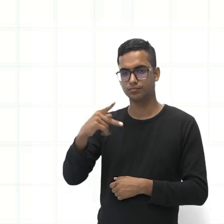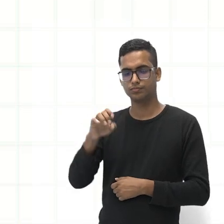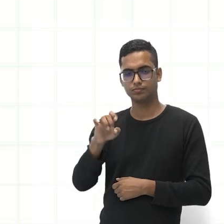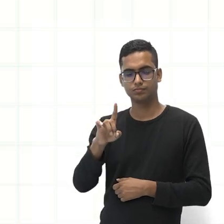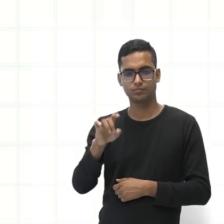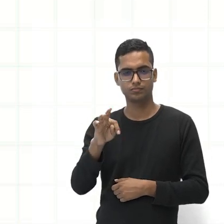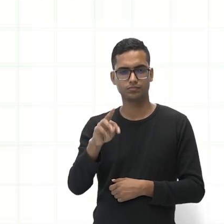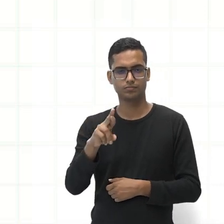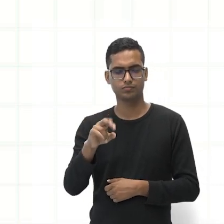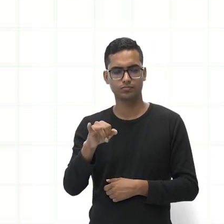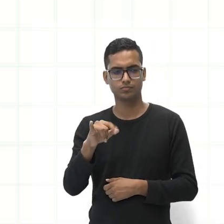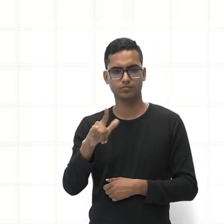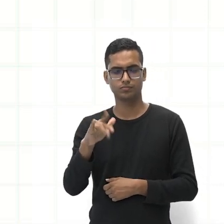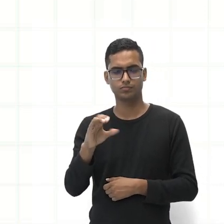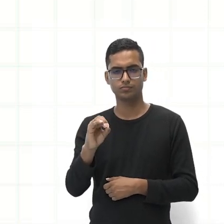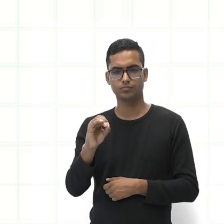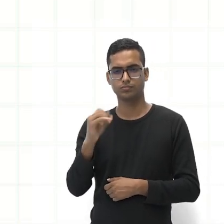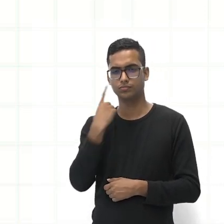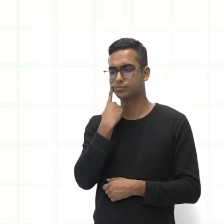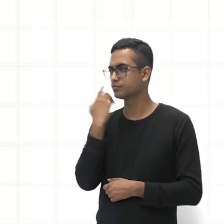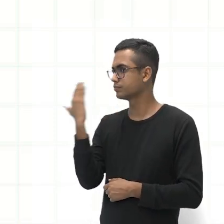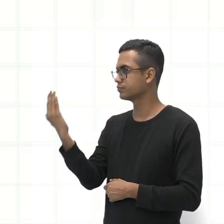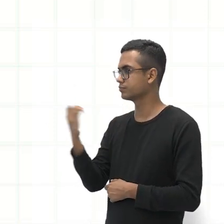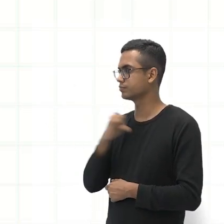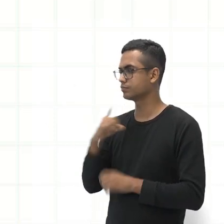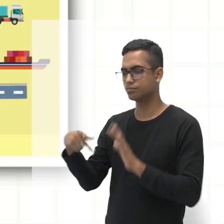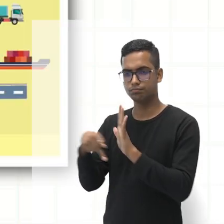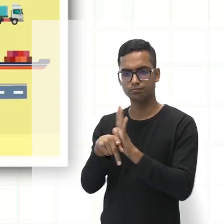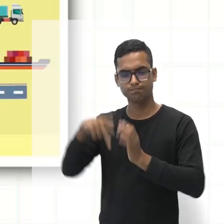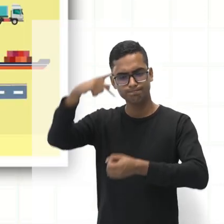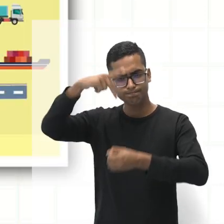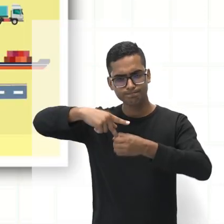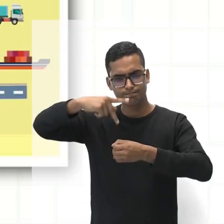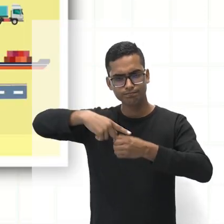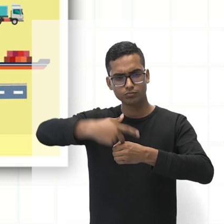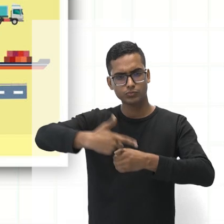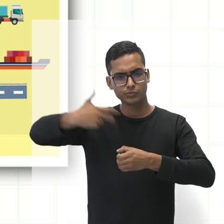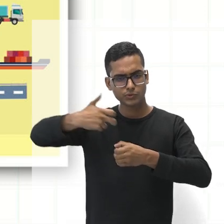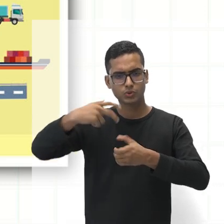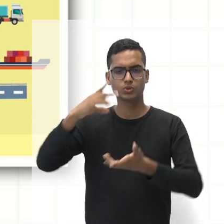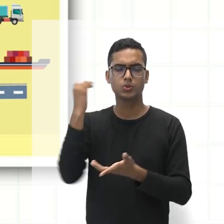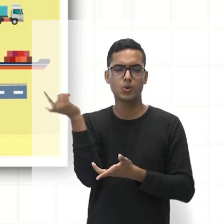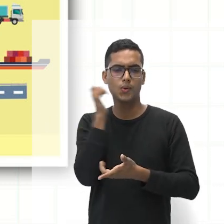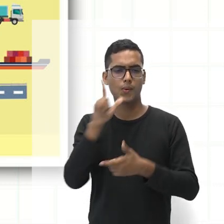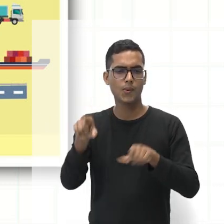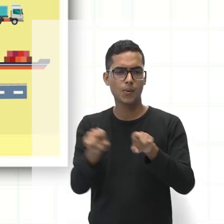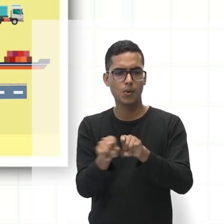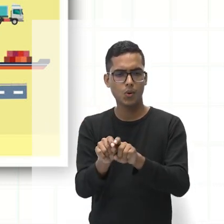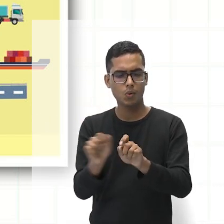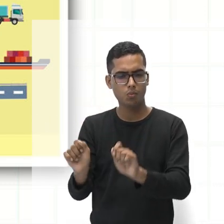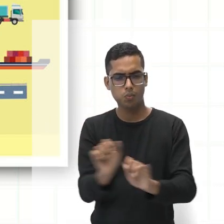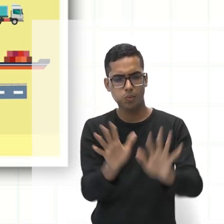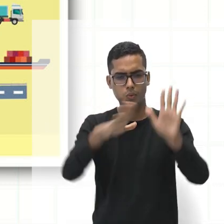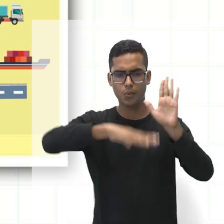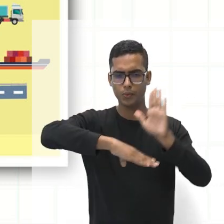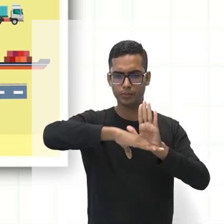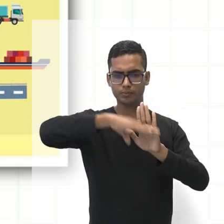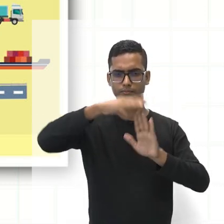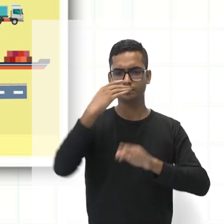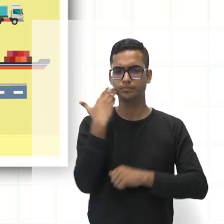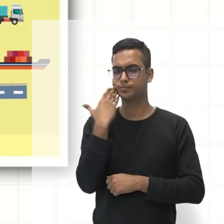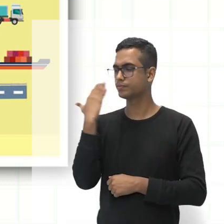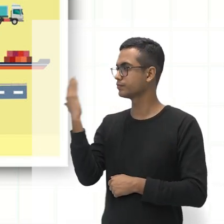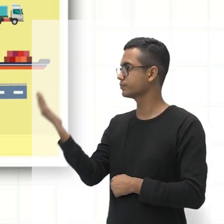petróleo, certo? Então, vamos ver aqui na imagem mais ampliada o que? Nós